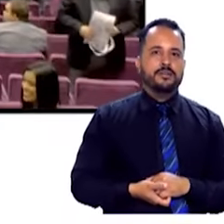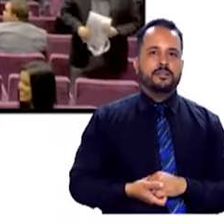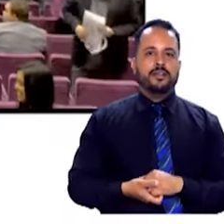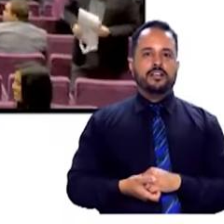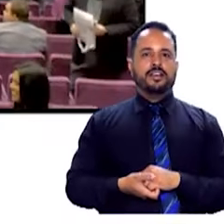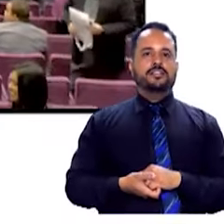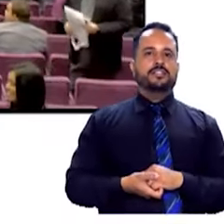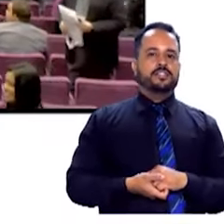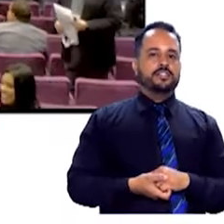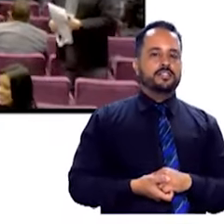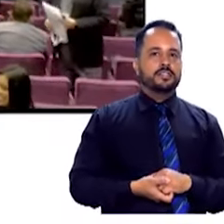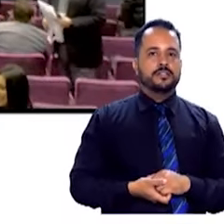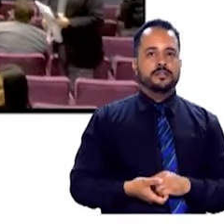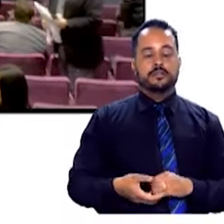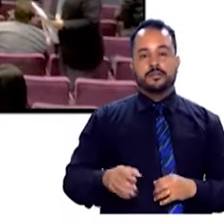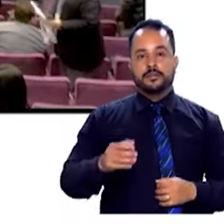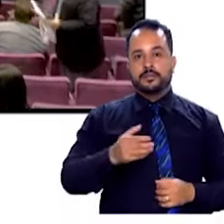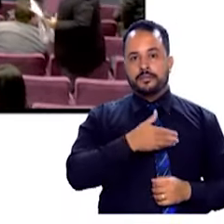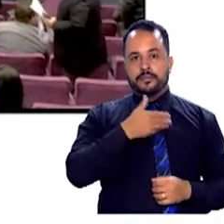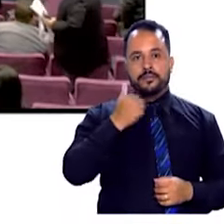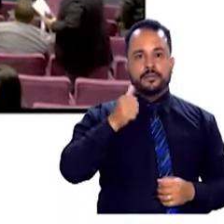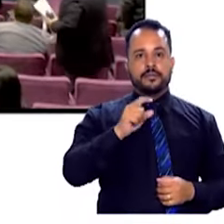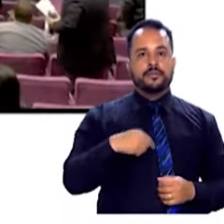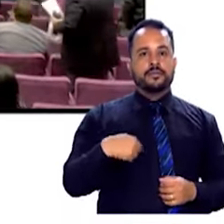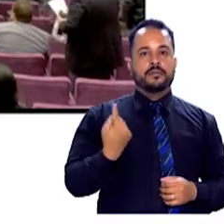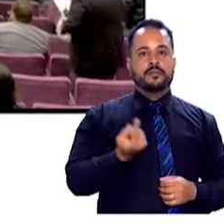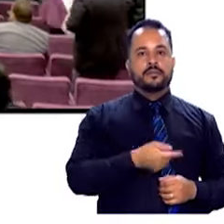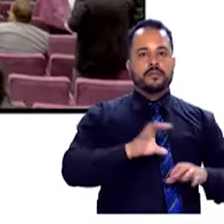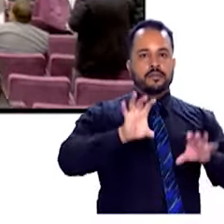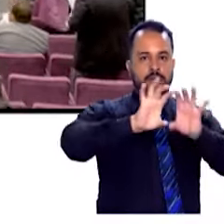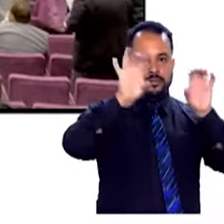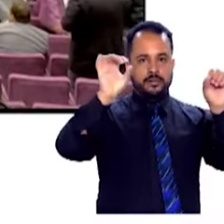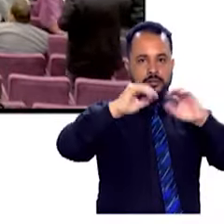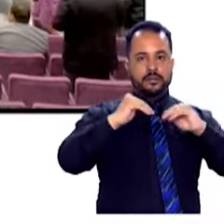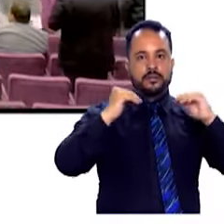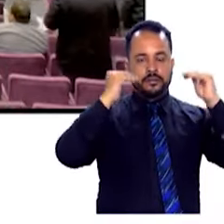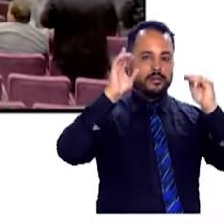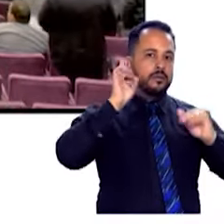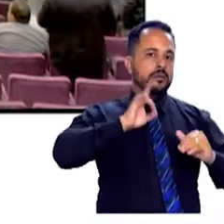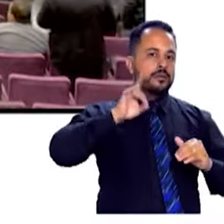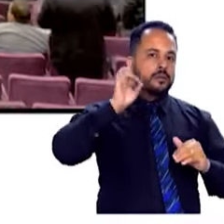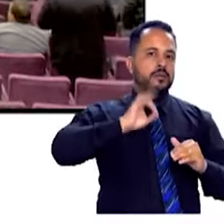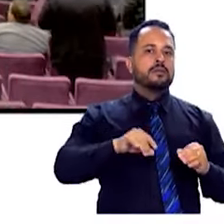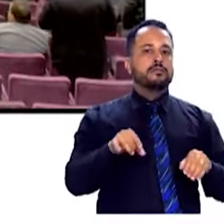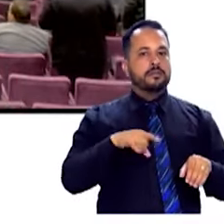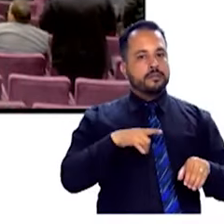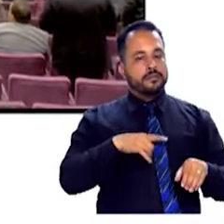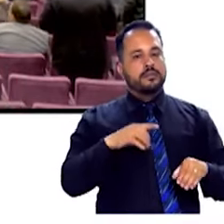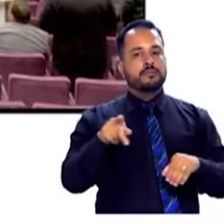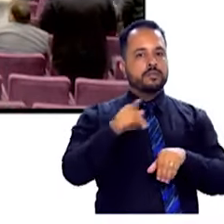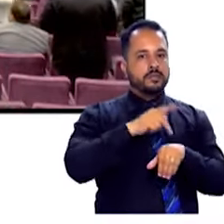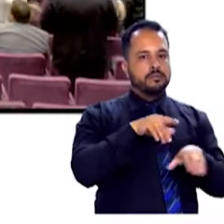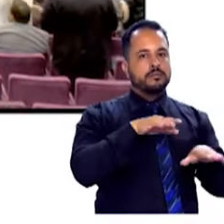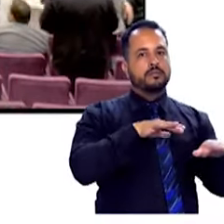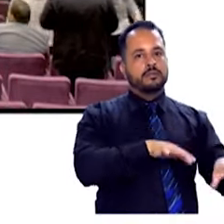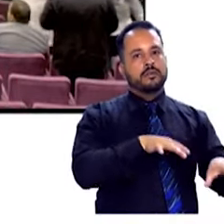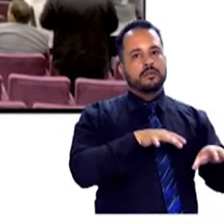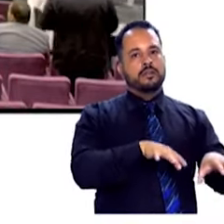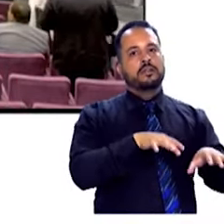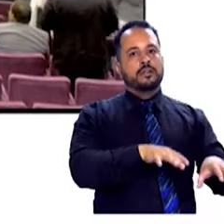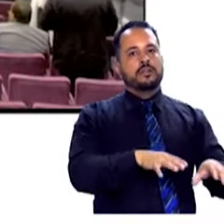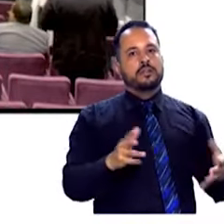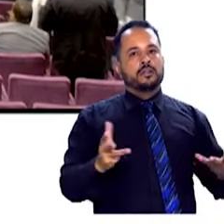senhoras e senhores painel as cortes supremas nos Estados Unidos e no Reino Unido na qualidade de